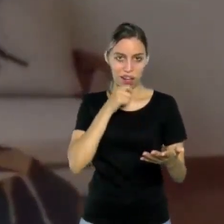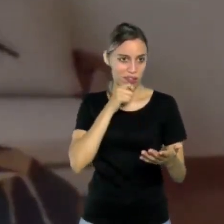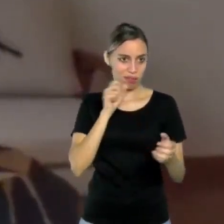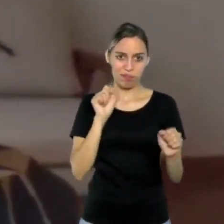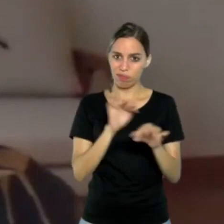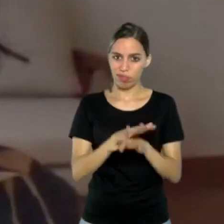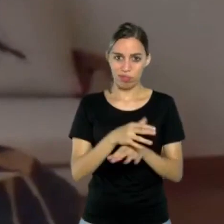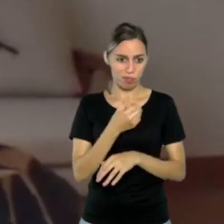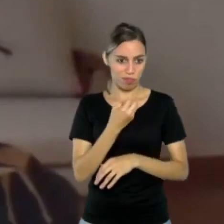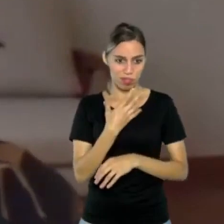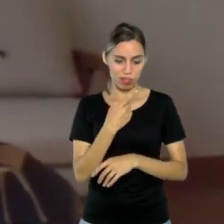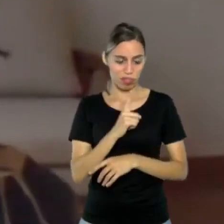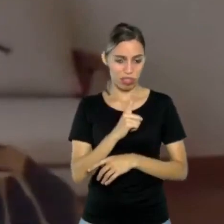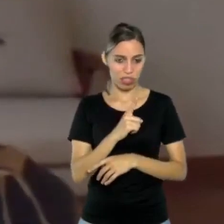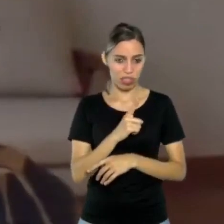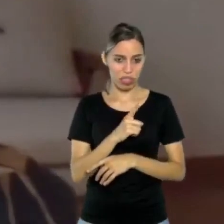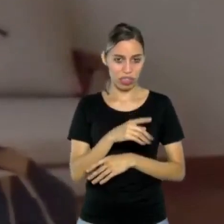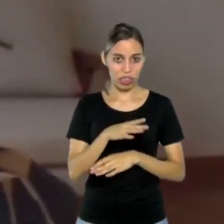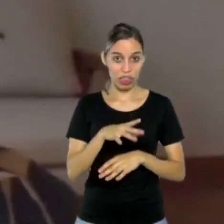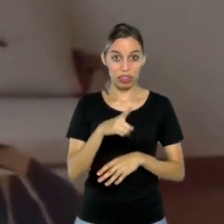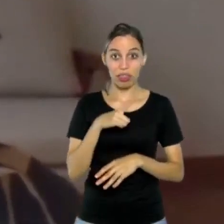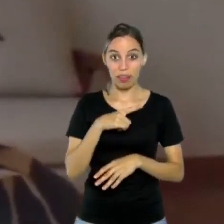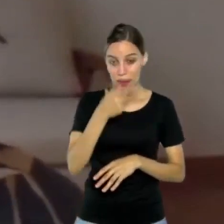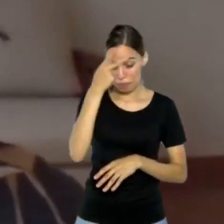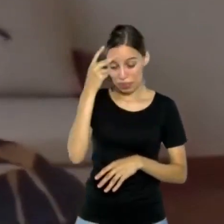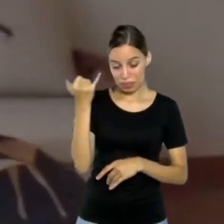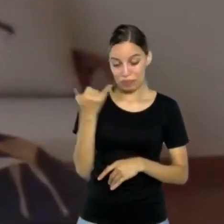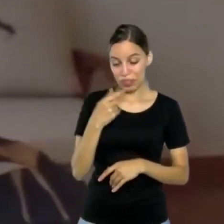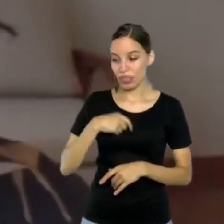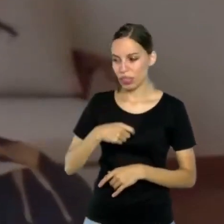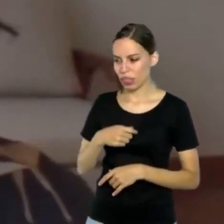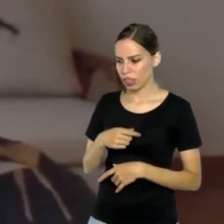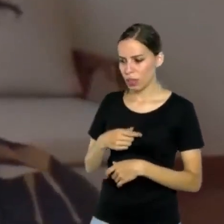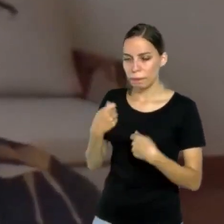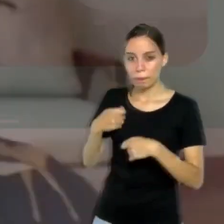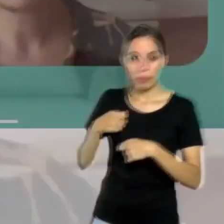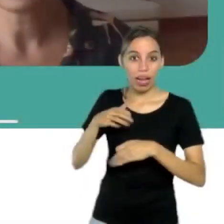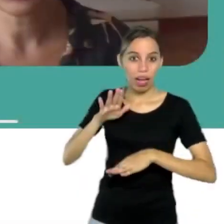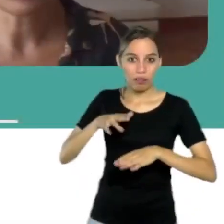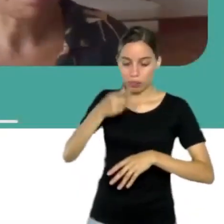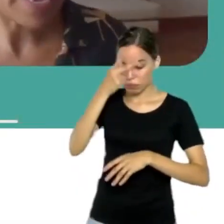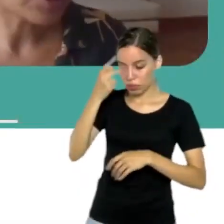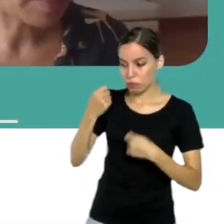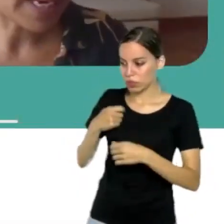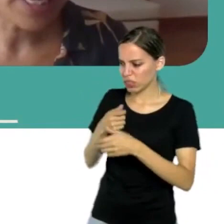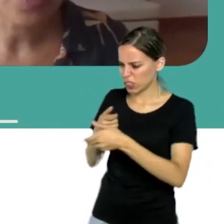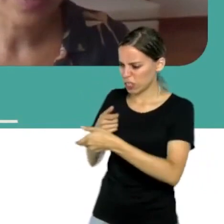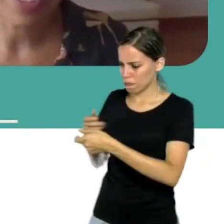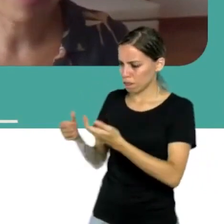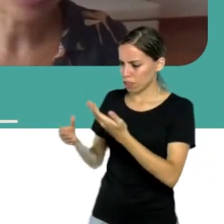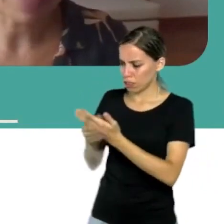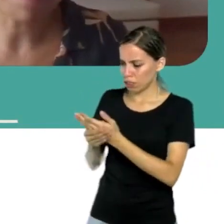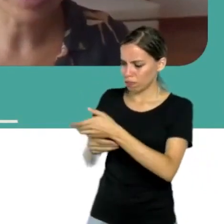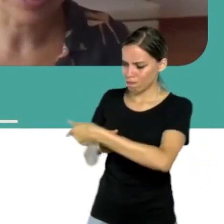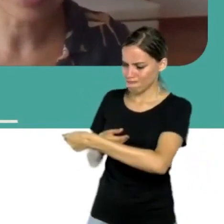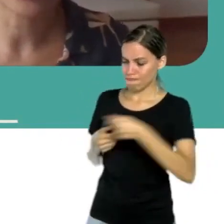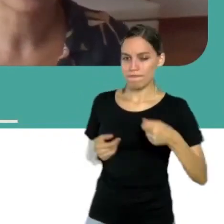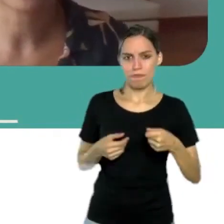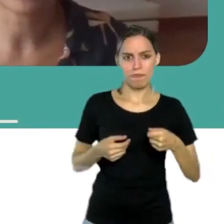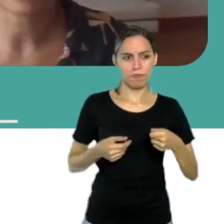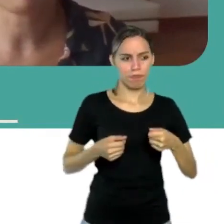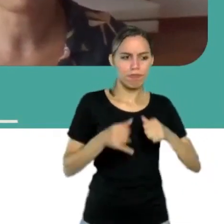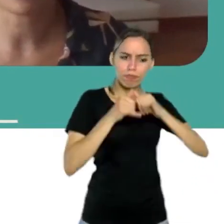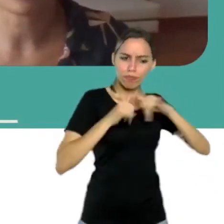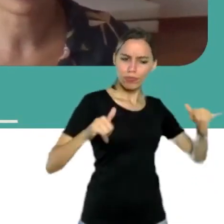gente que você tem que arrancar o livro da mão da pessoa, senão não vai. E aí a gente parte para isso, né? Eu acho que é